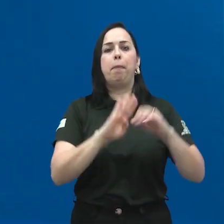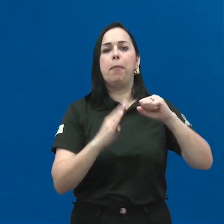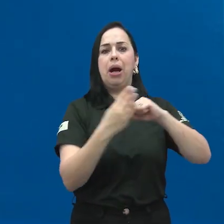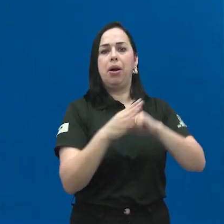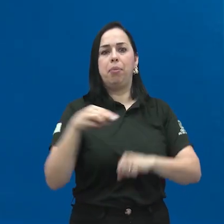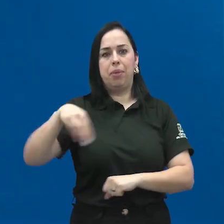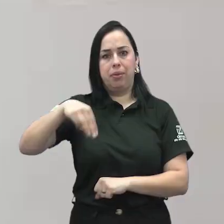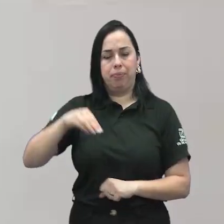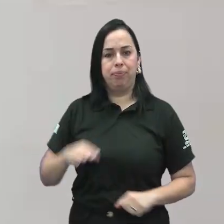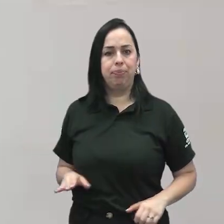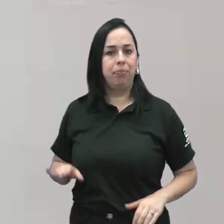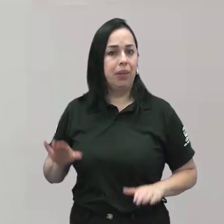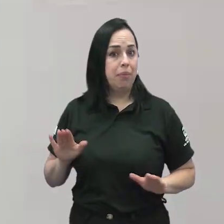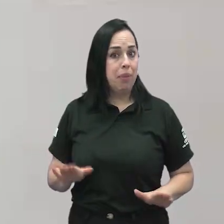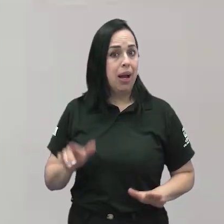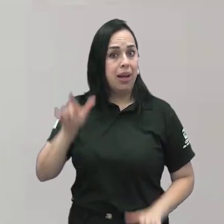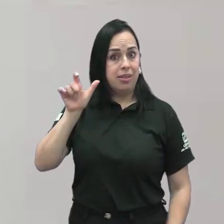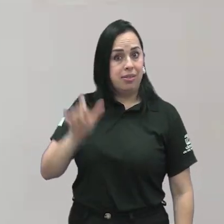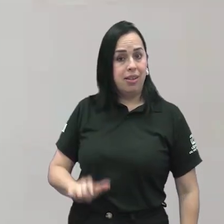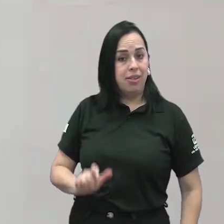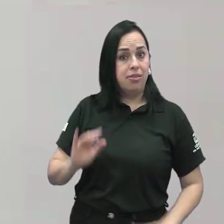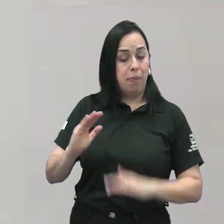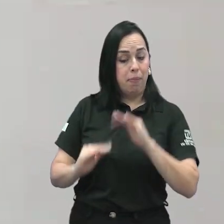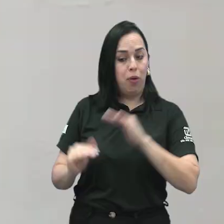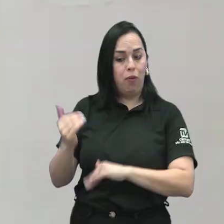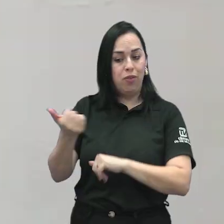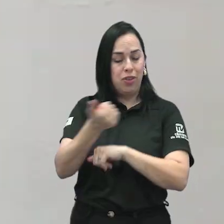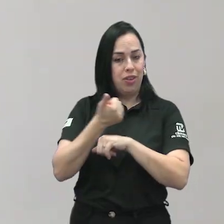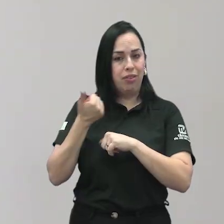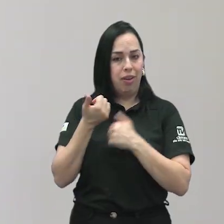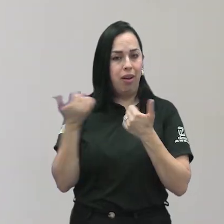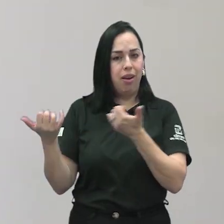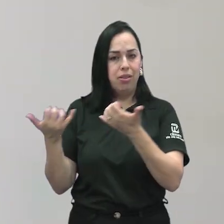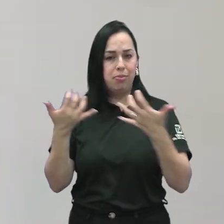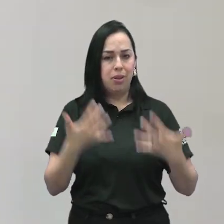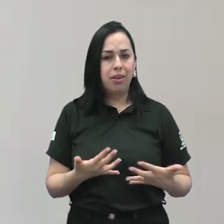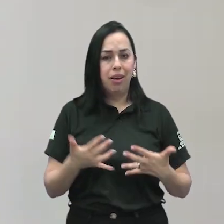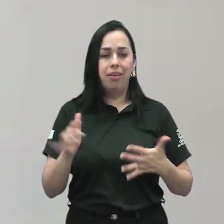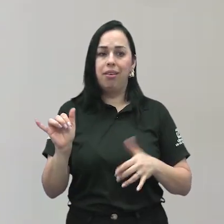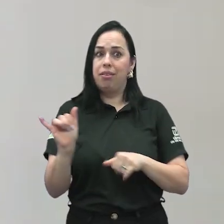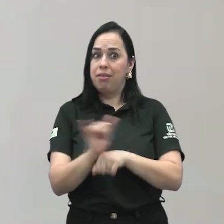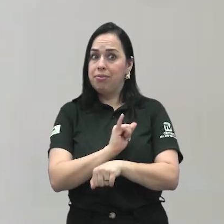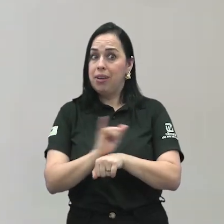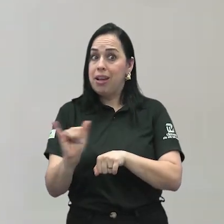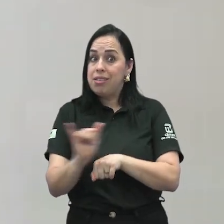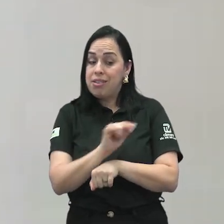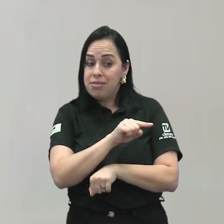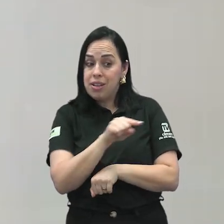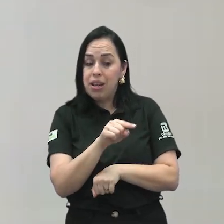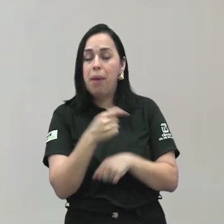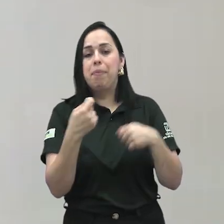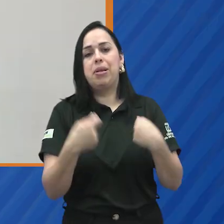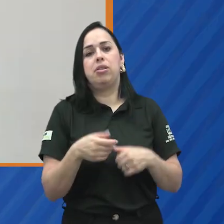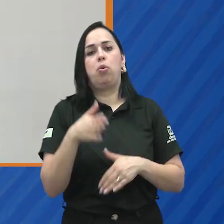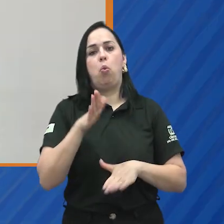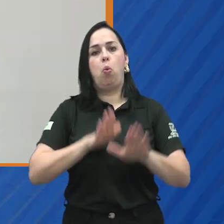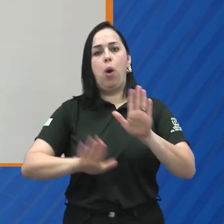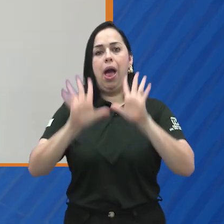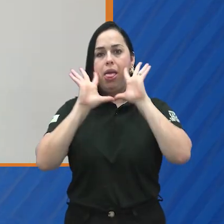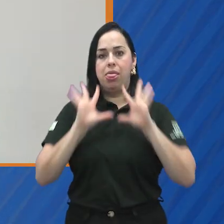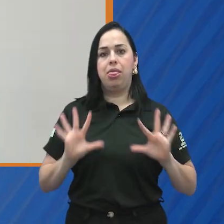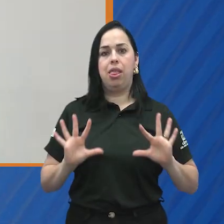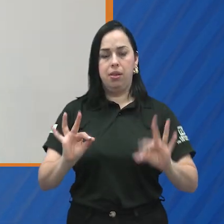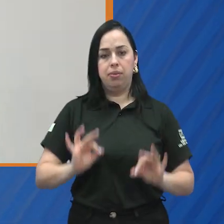da outorga onerosa. Mas, para este especialista, o mecanismo exige cautela. Nós